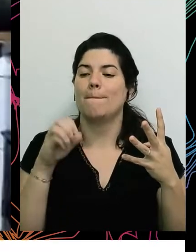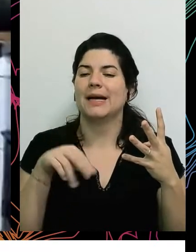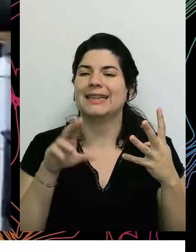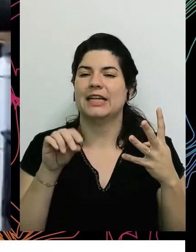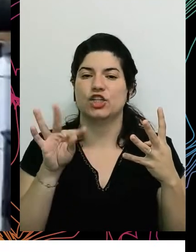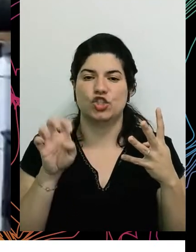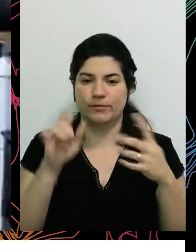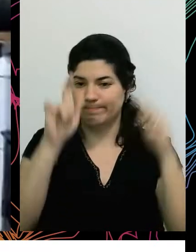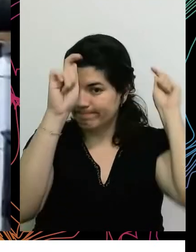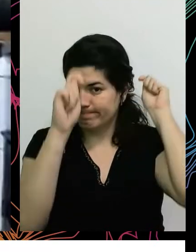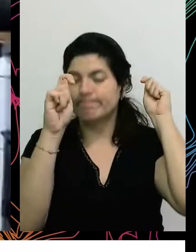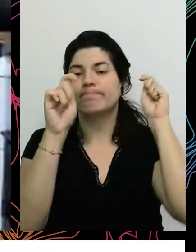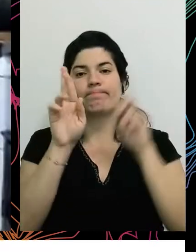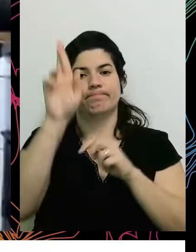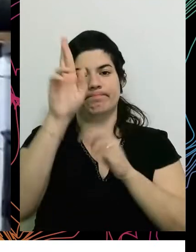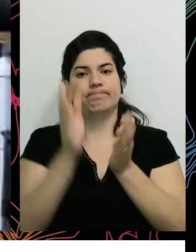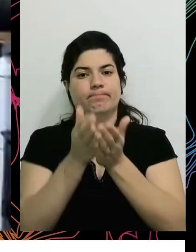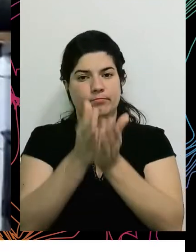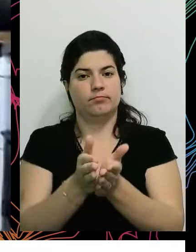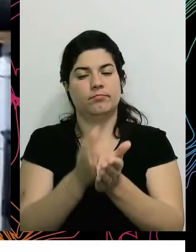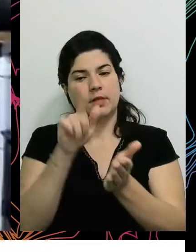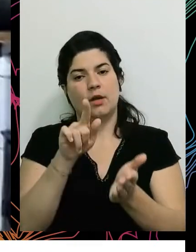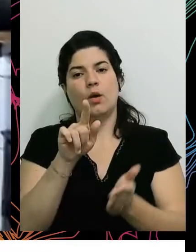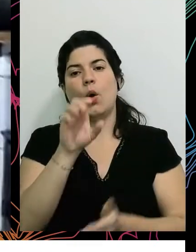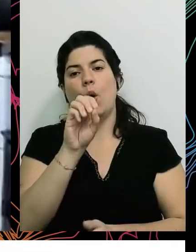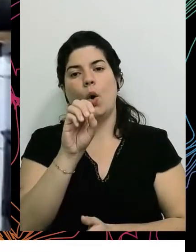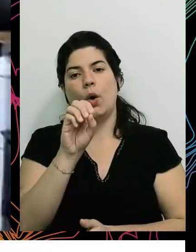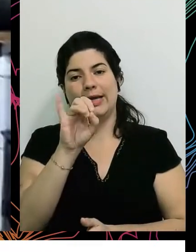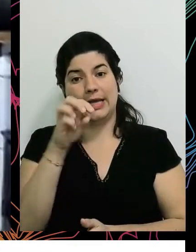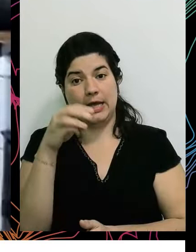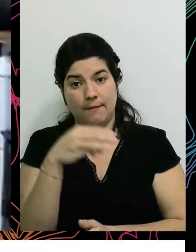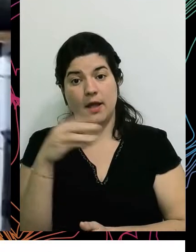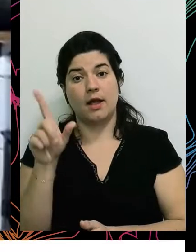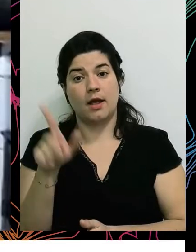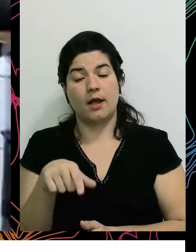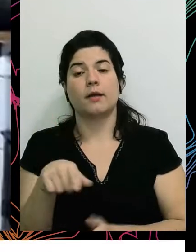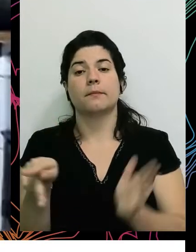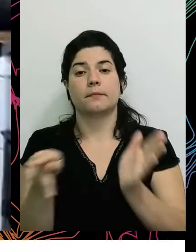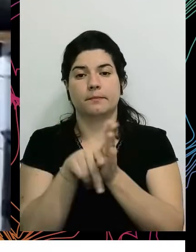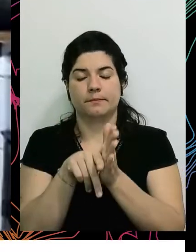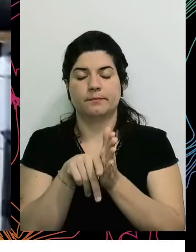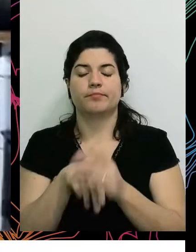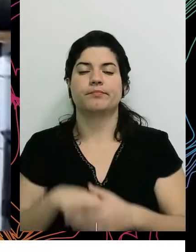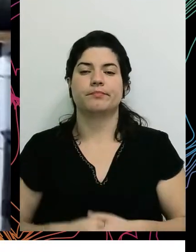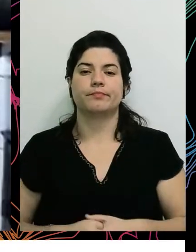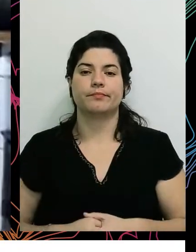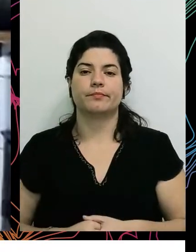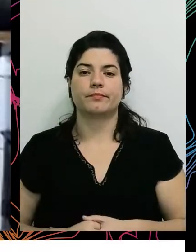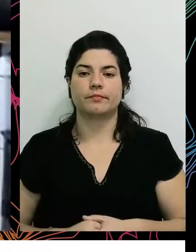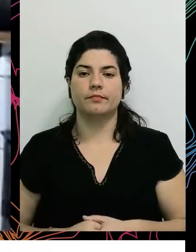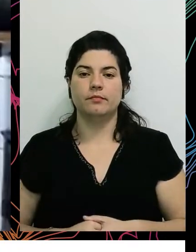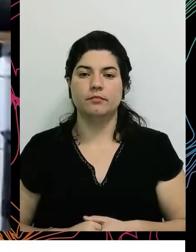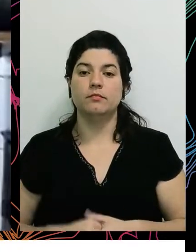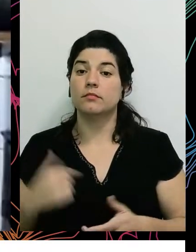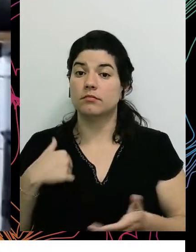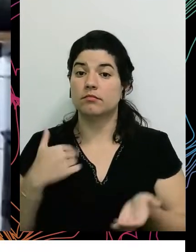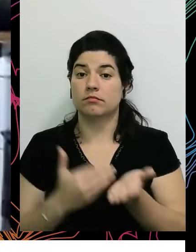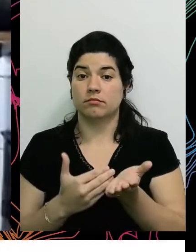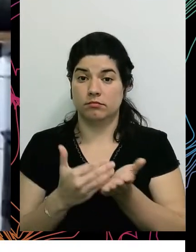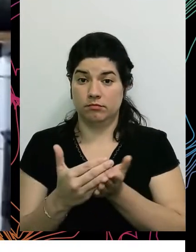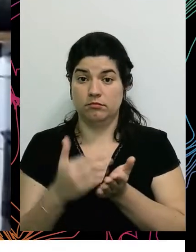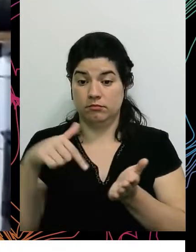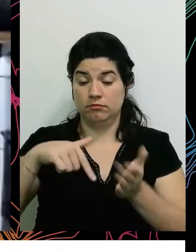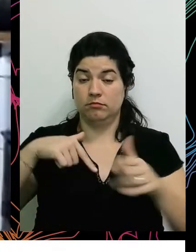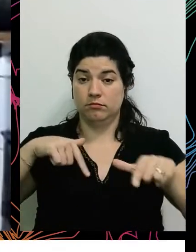o comandante é também o OIM, que é o Offshore Installation Manager. Na época que eu entrei aqui na Oceano, eu já